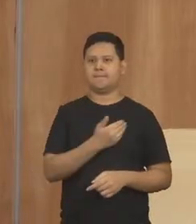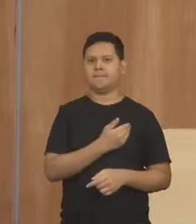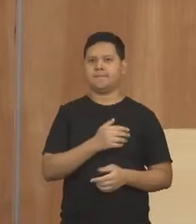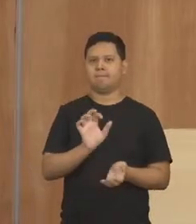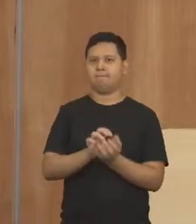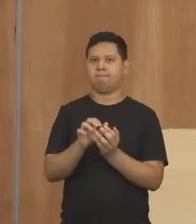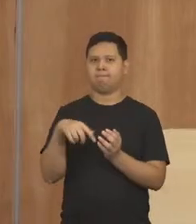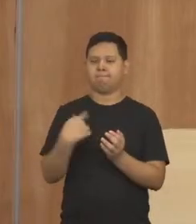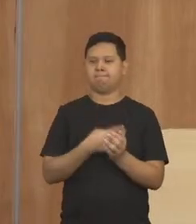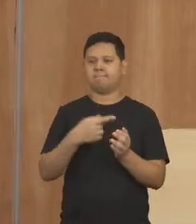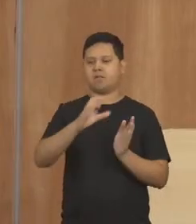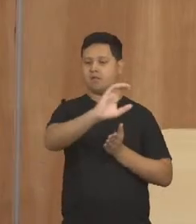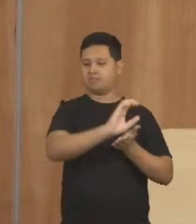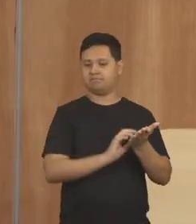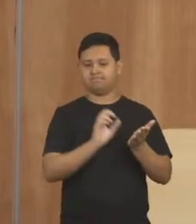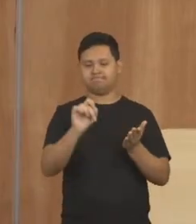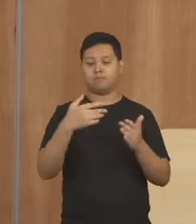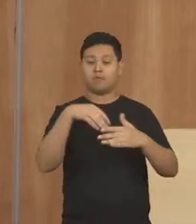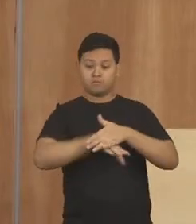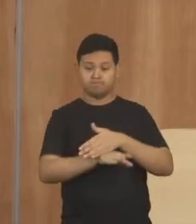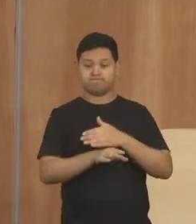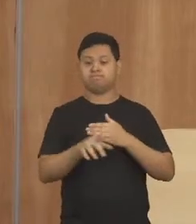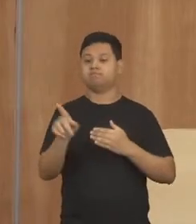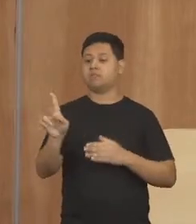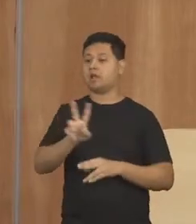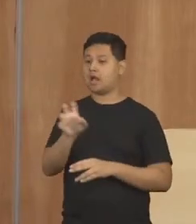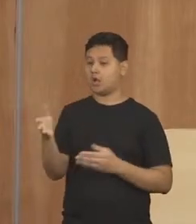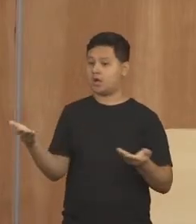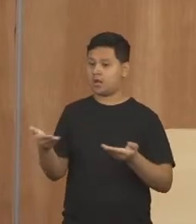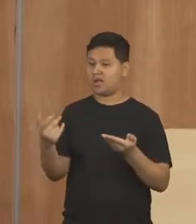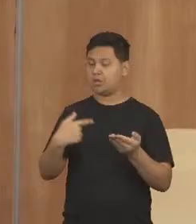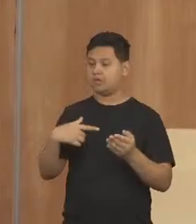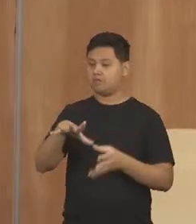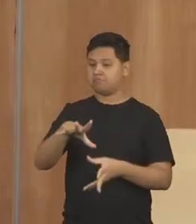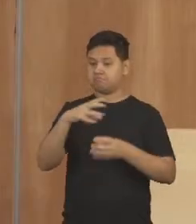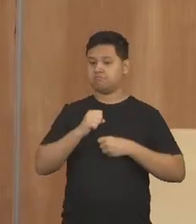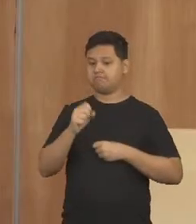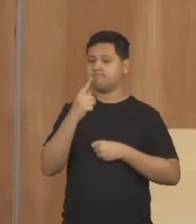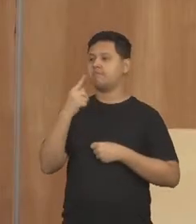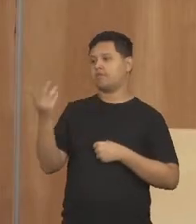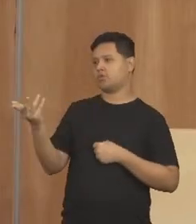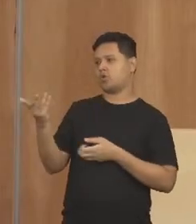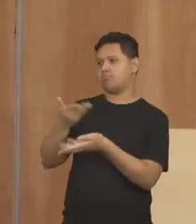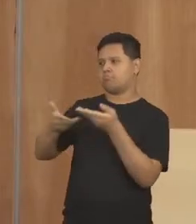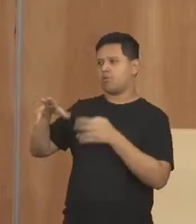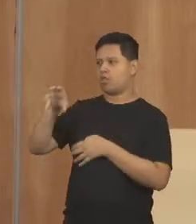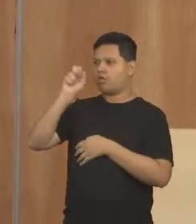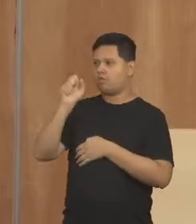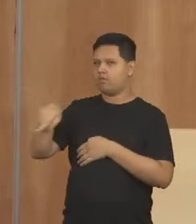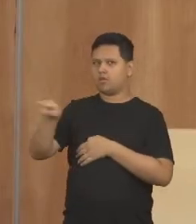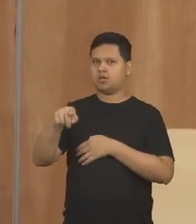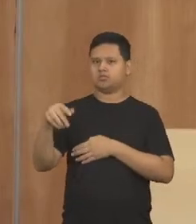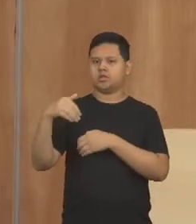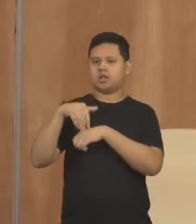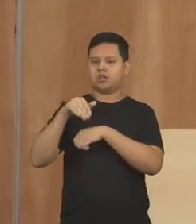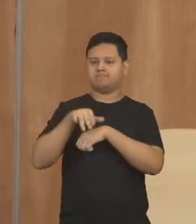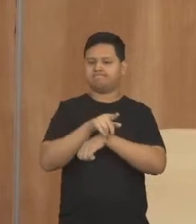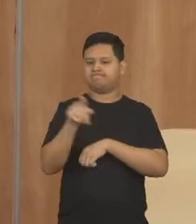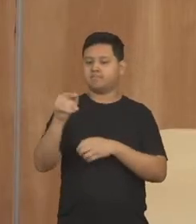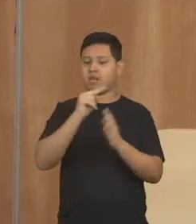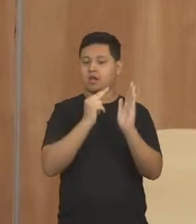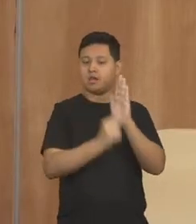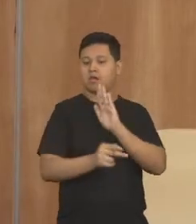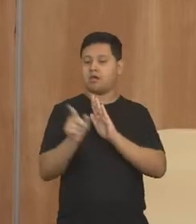emenda, porque como as nossas emendas foram arquivadas, votando a favor, a gente vai estar incorporando as sugestões que a gente fez no projeto com as emendas assinadas